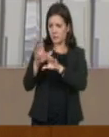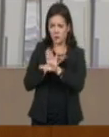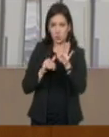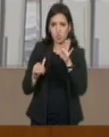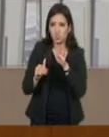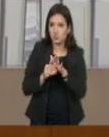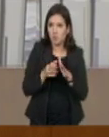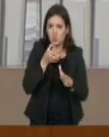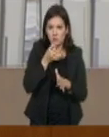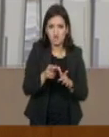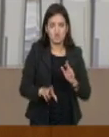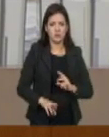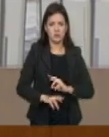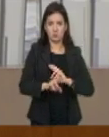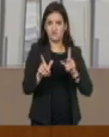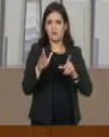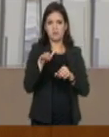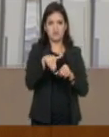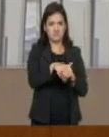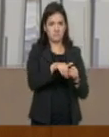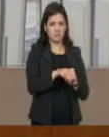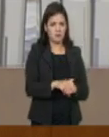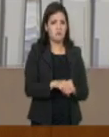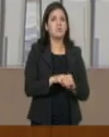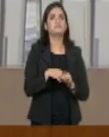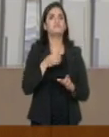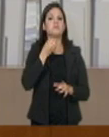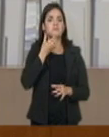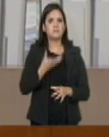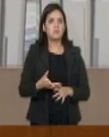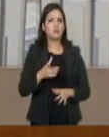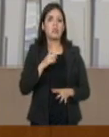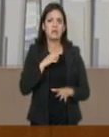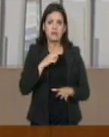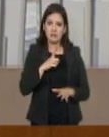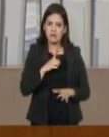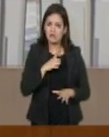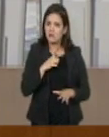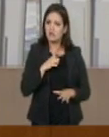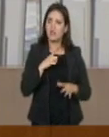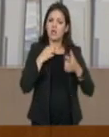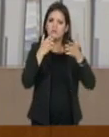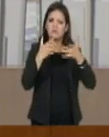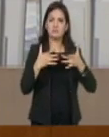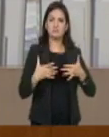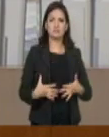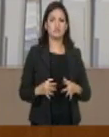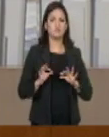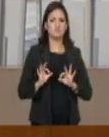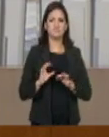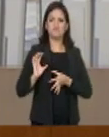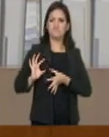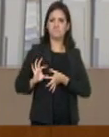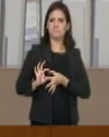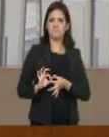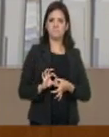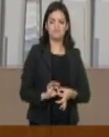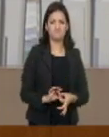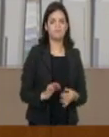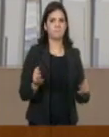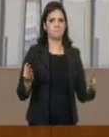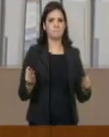votos que, sem dúvida nenhuma, honram a tradição da casa, votos que